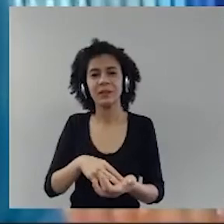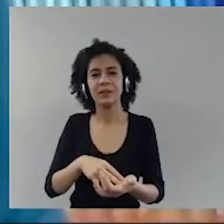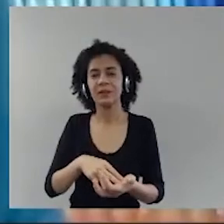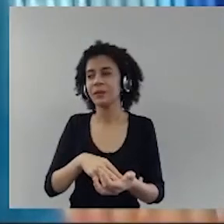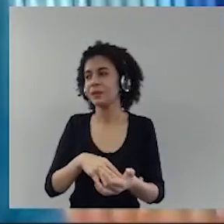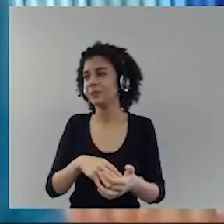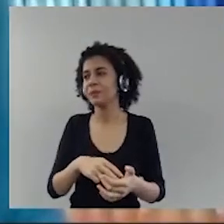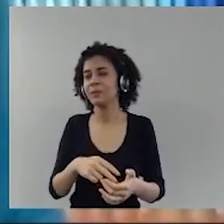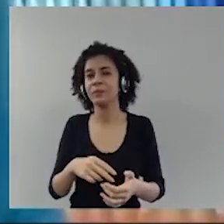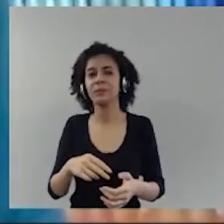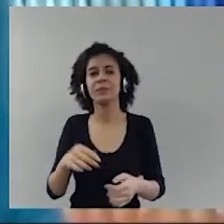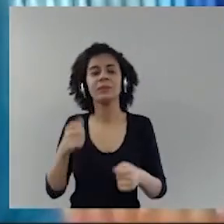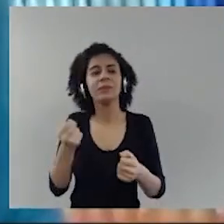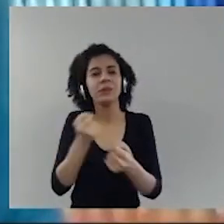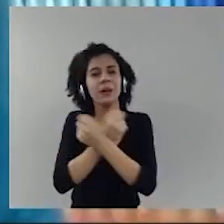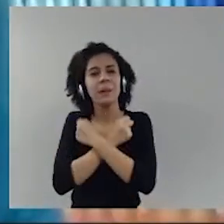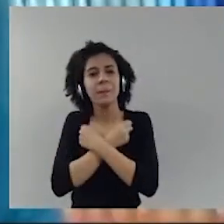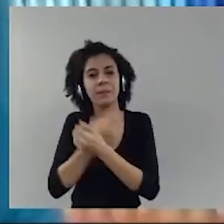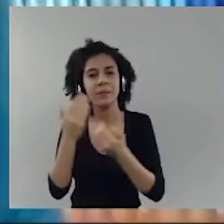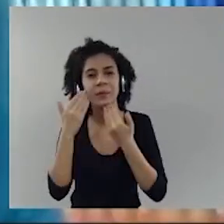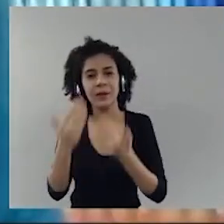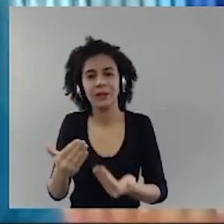nos abraçamos forte abraço muito obrigado